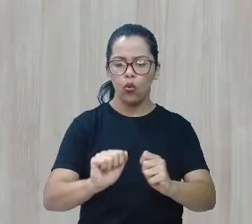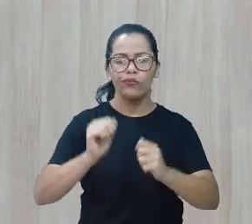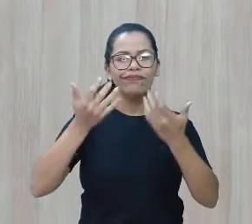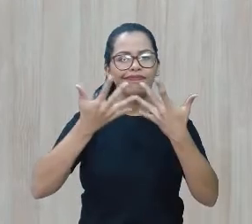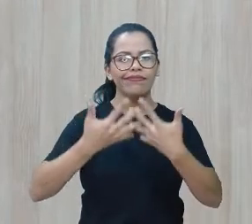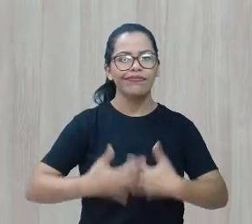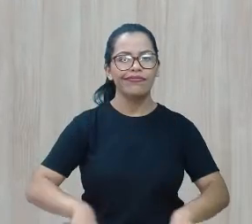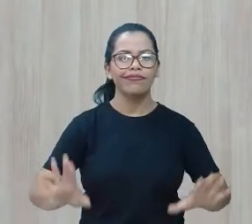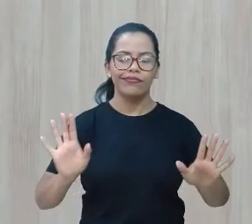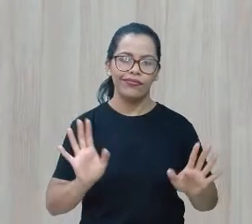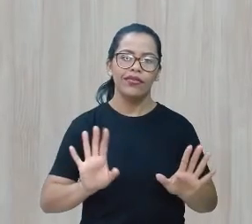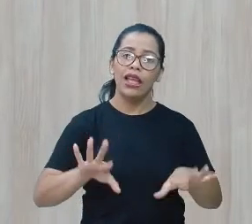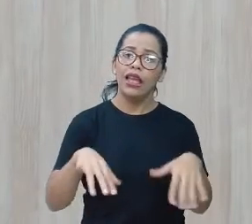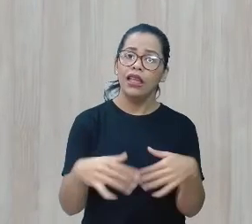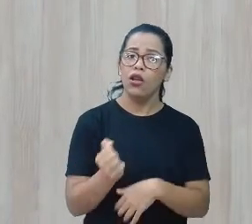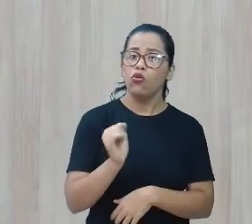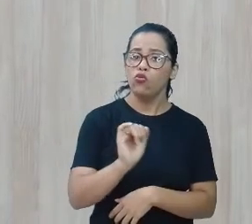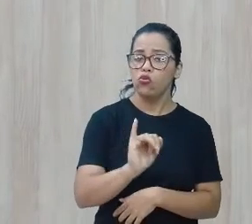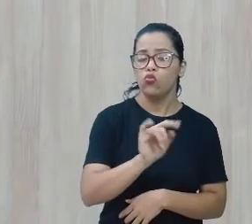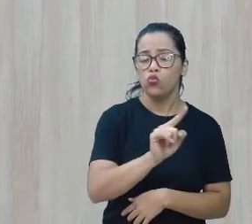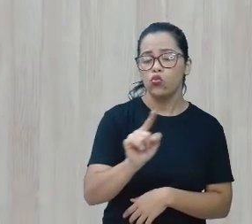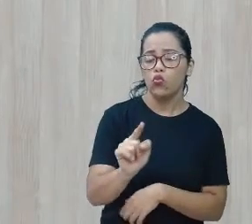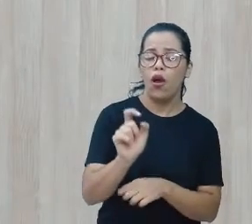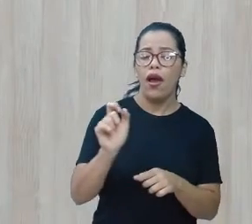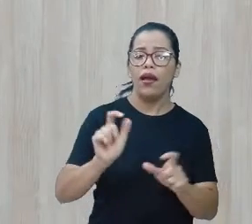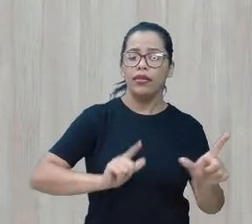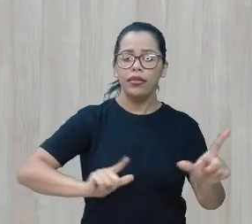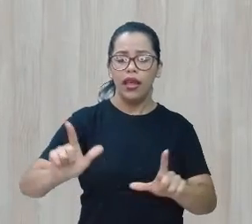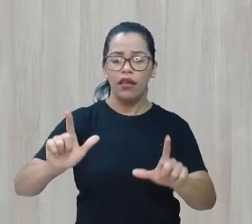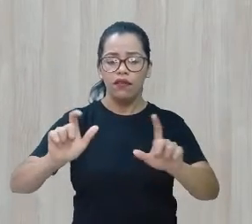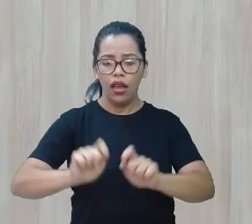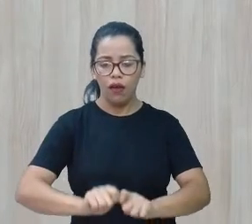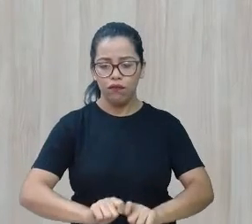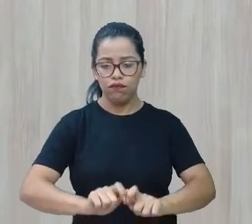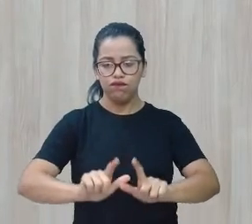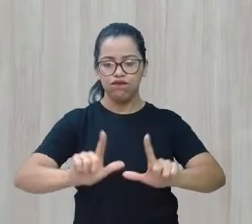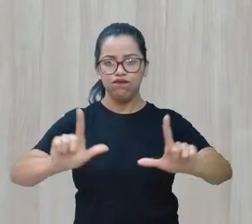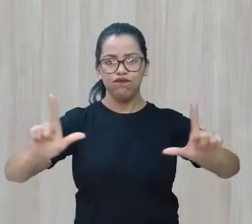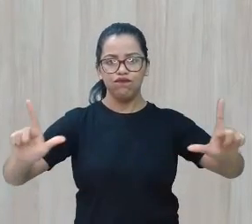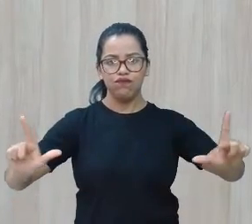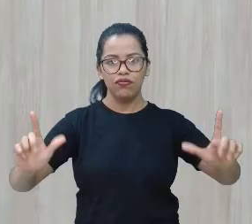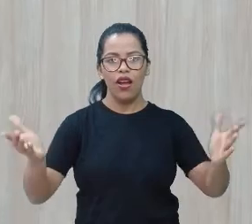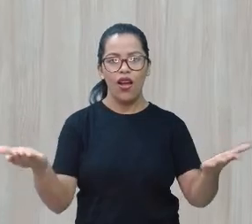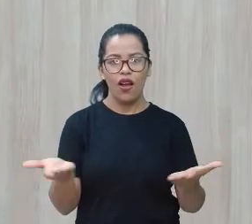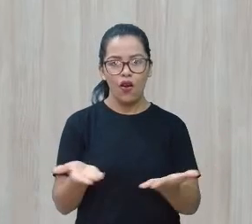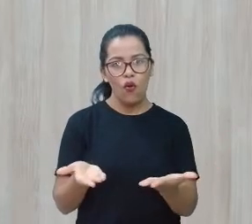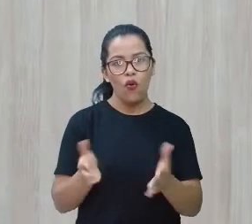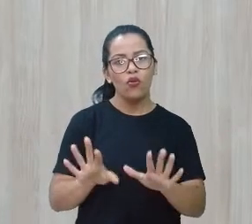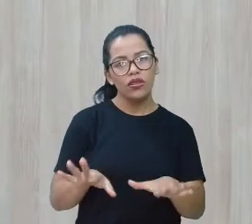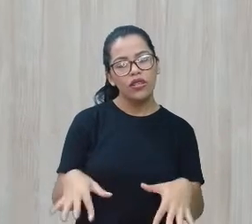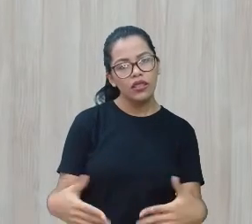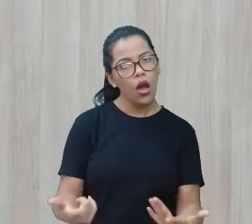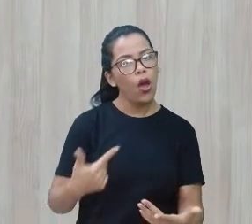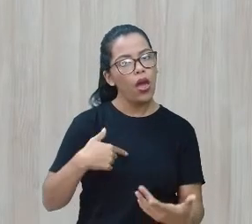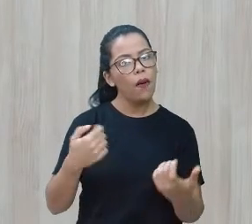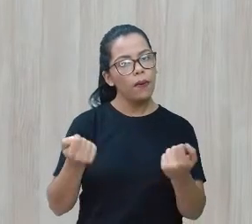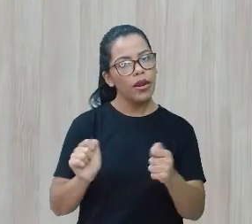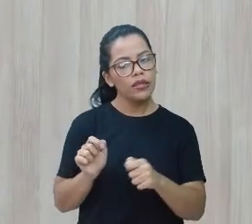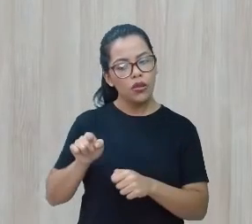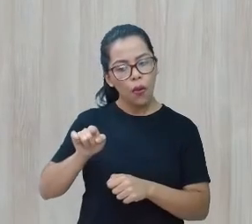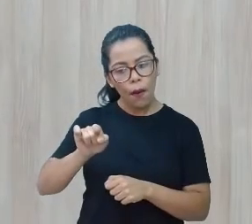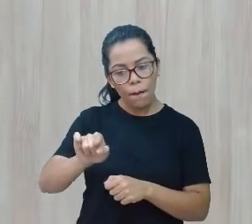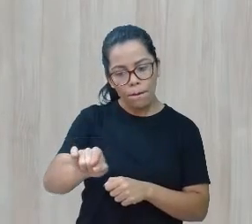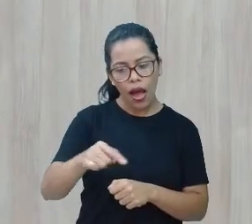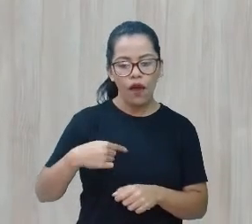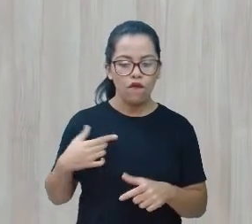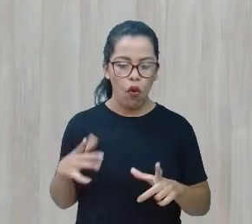TV ligar hoje, ela está executando um comando do qual você precisa intervir, né? Eu preciso apertar o botãozinho ou chegar